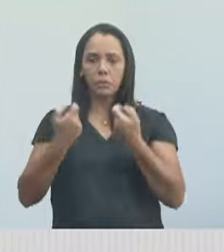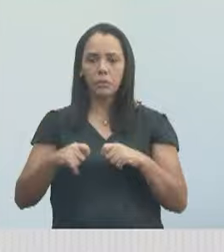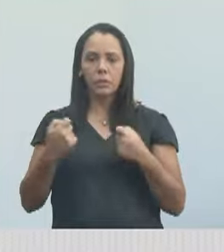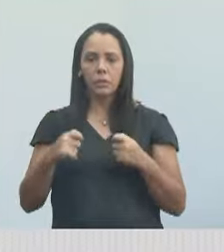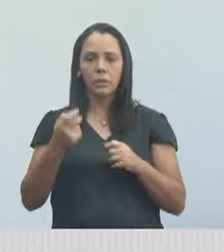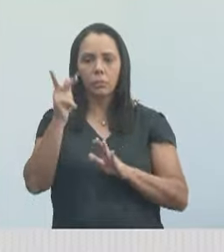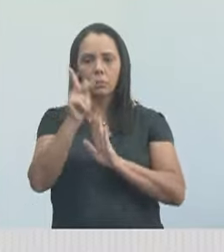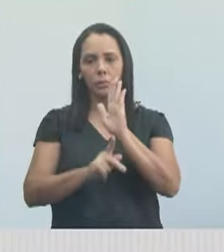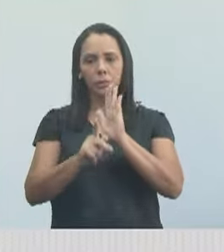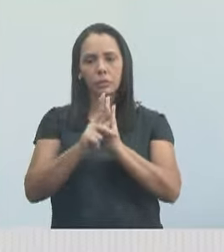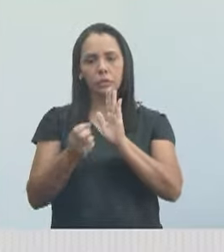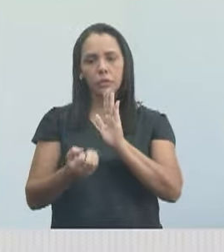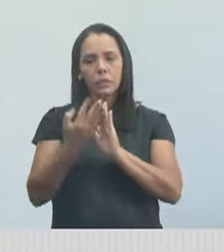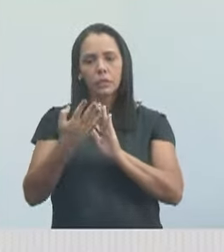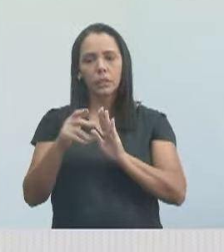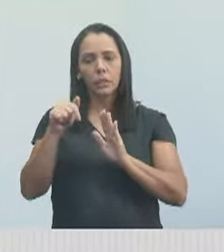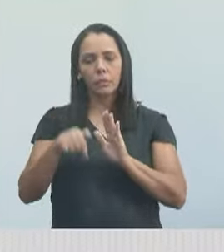trazer esse projeto para Jacareí.